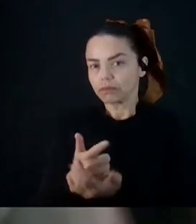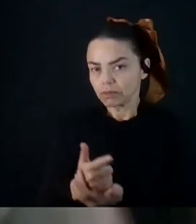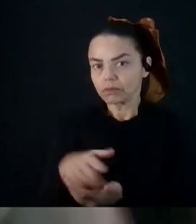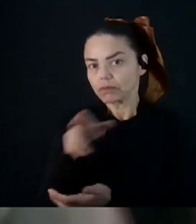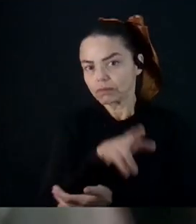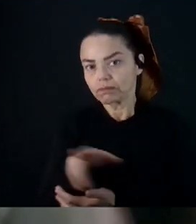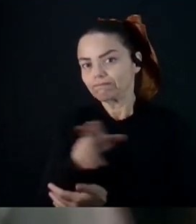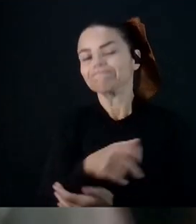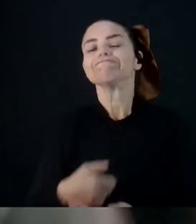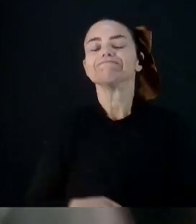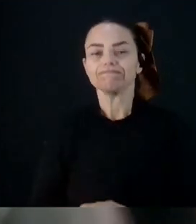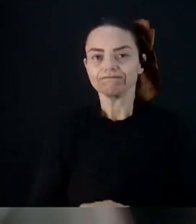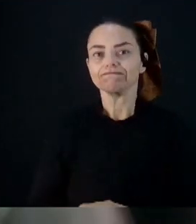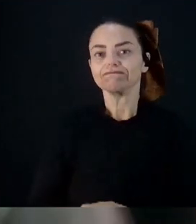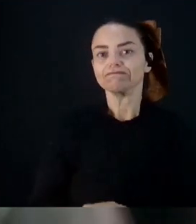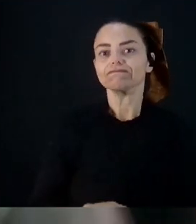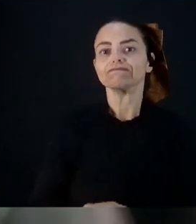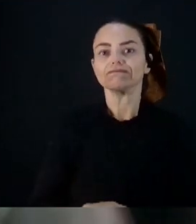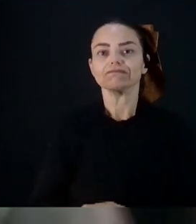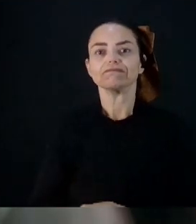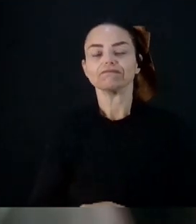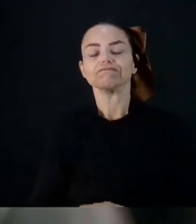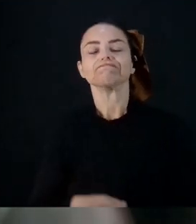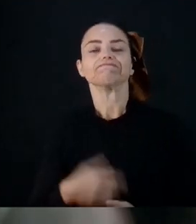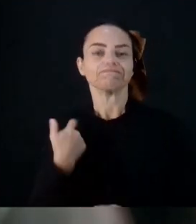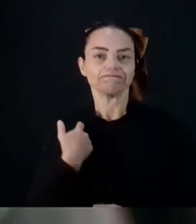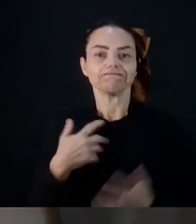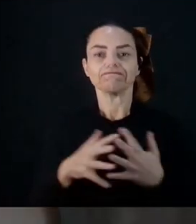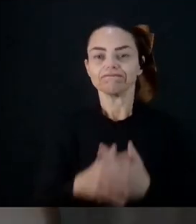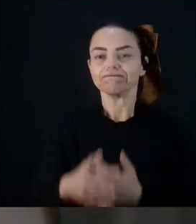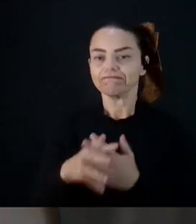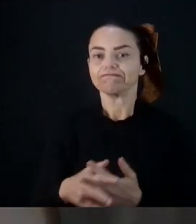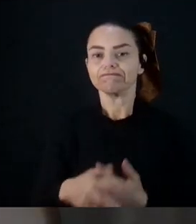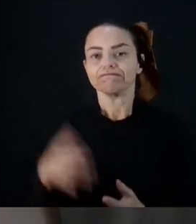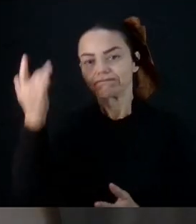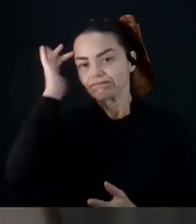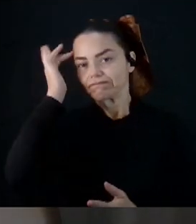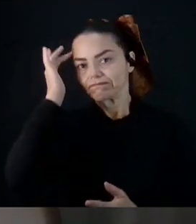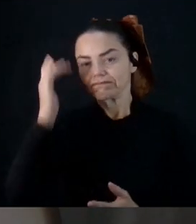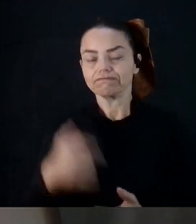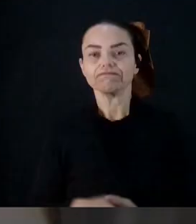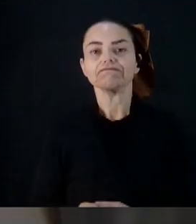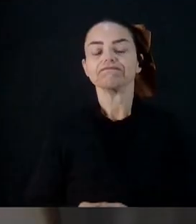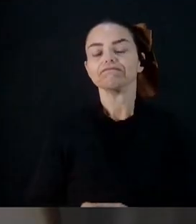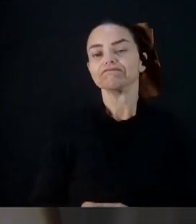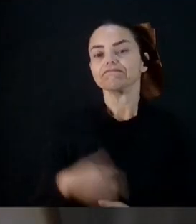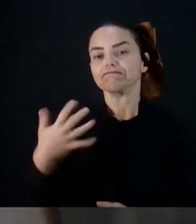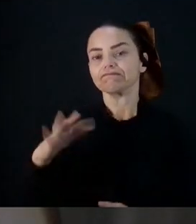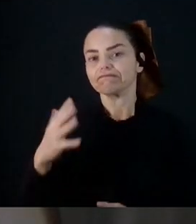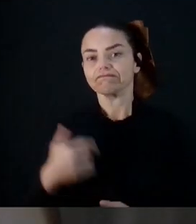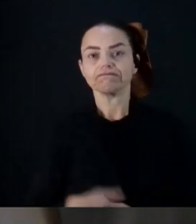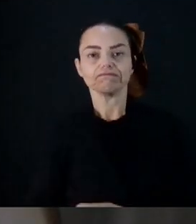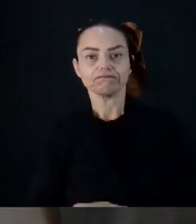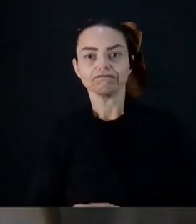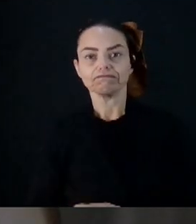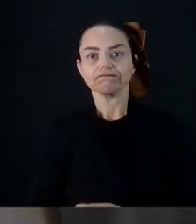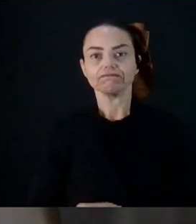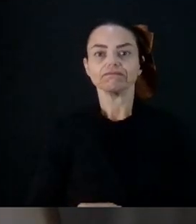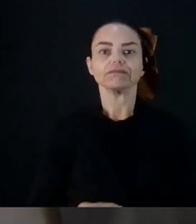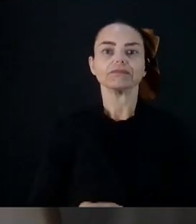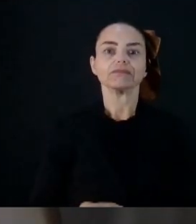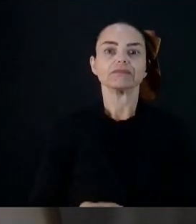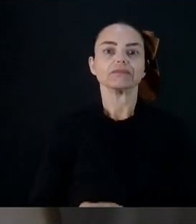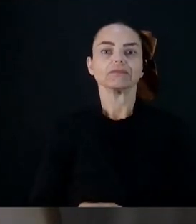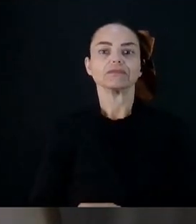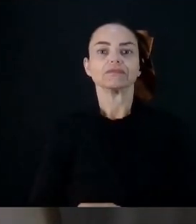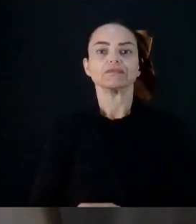já começa a ficar mais então, profundo. acho que é mais ou menos nessa, né,